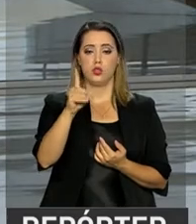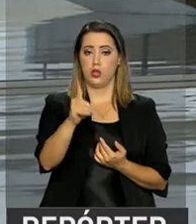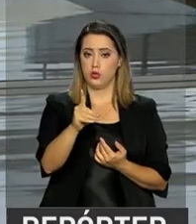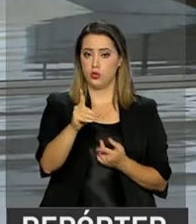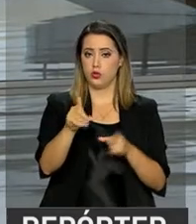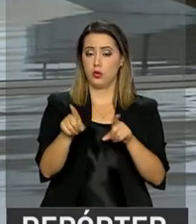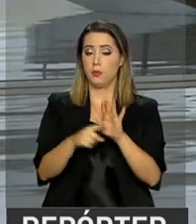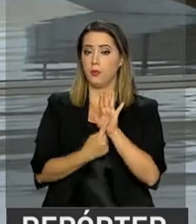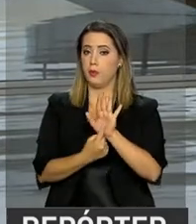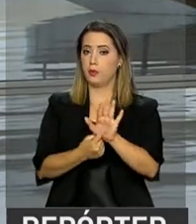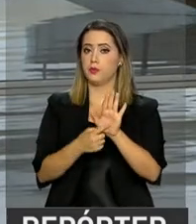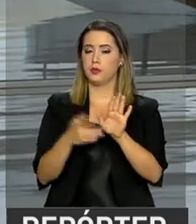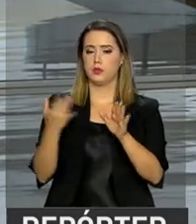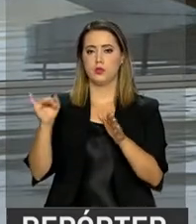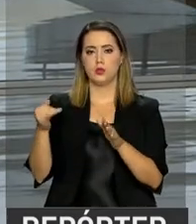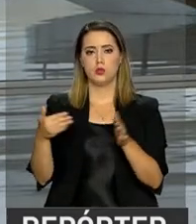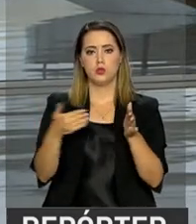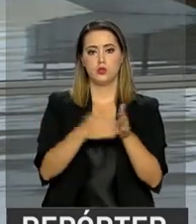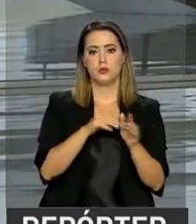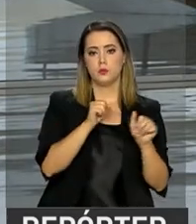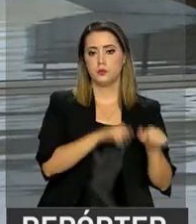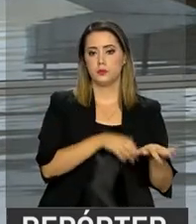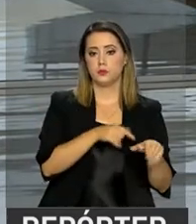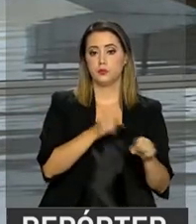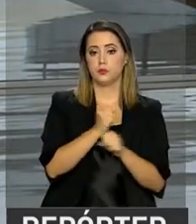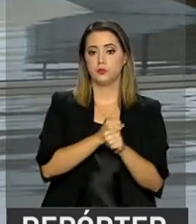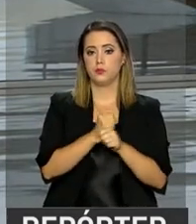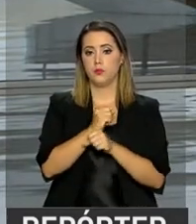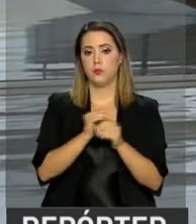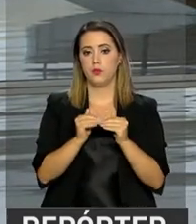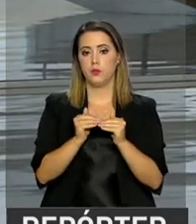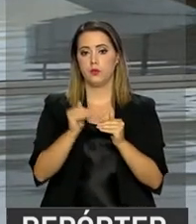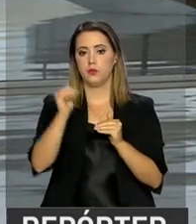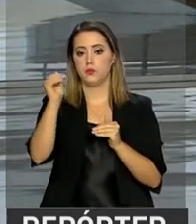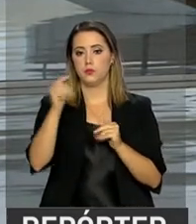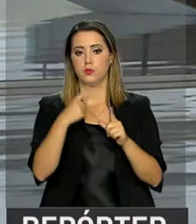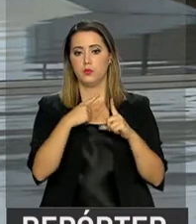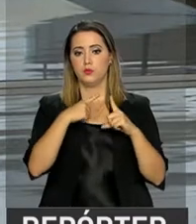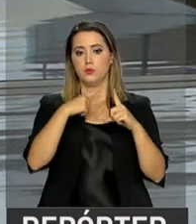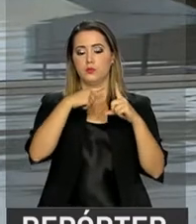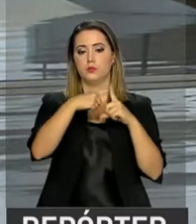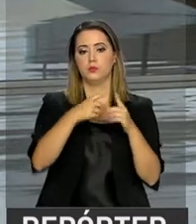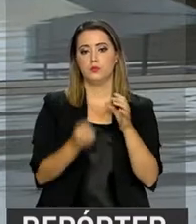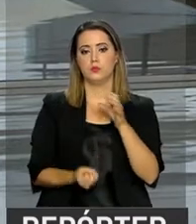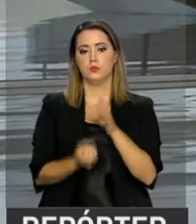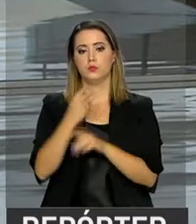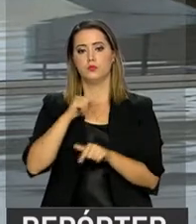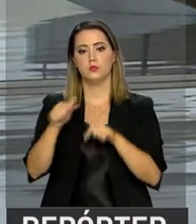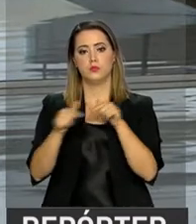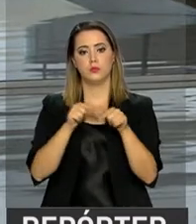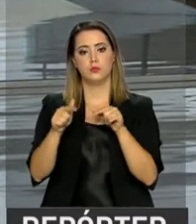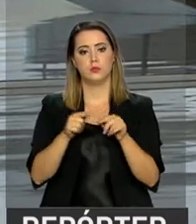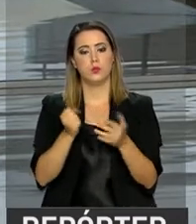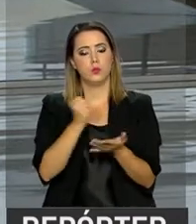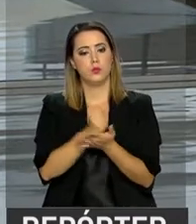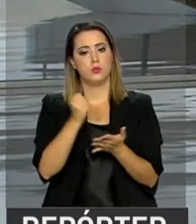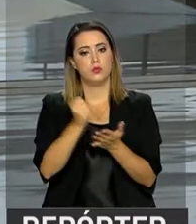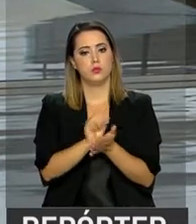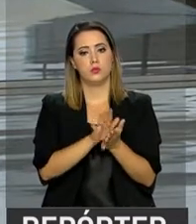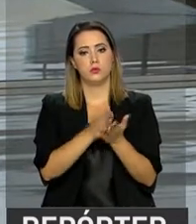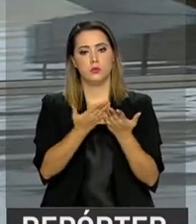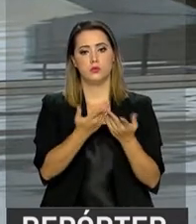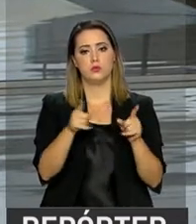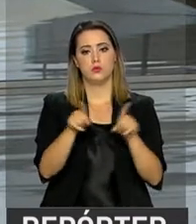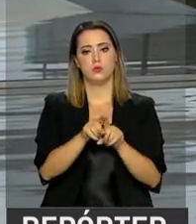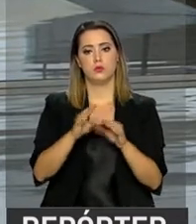aponta que de janeiro a setembro deste ano houve um saldo positivo na geração de empregos com carteira assinada do país